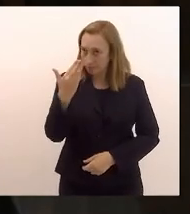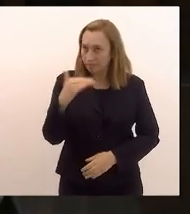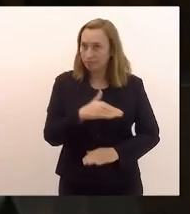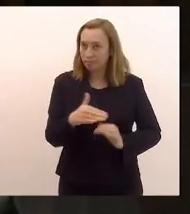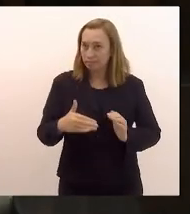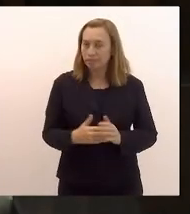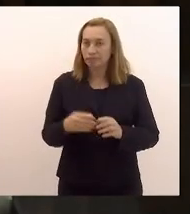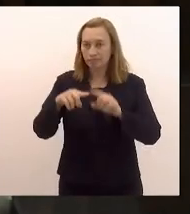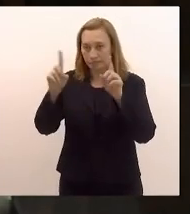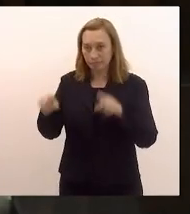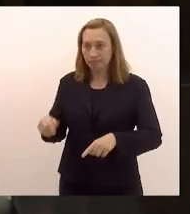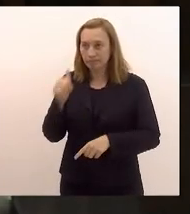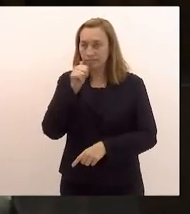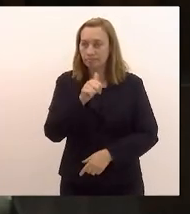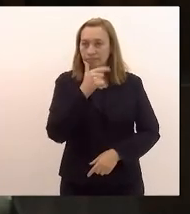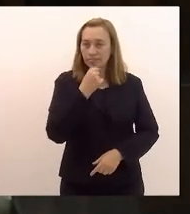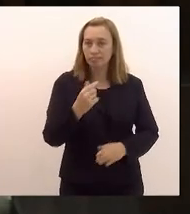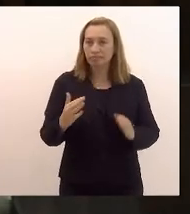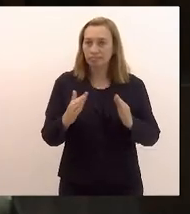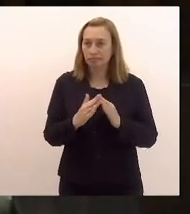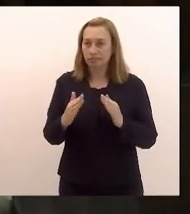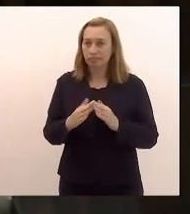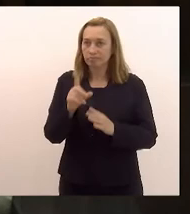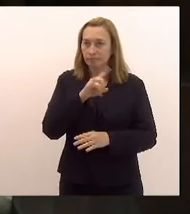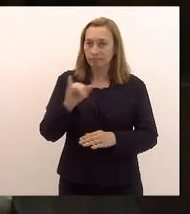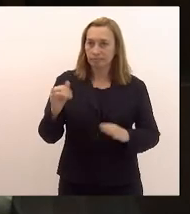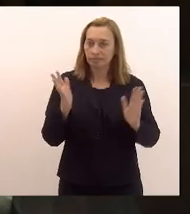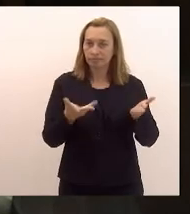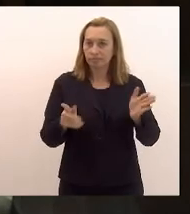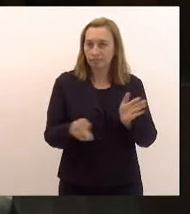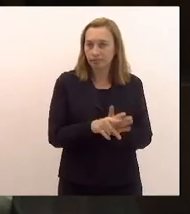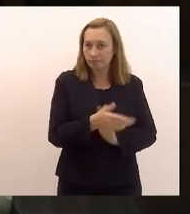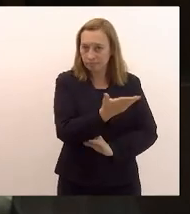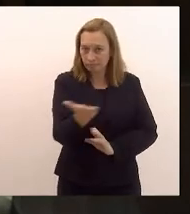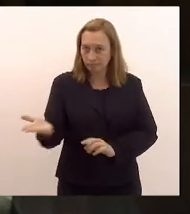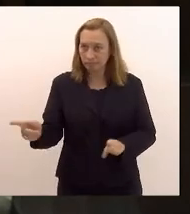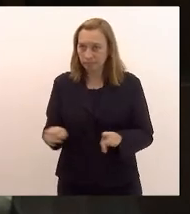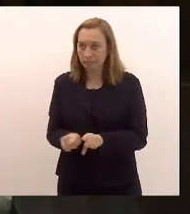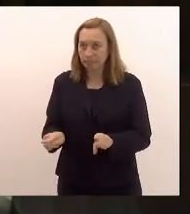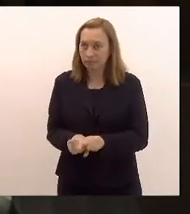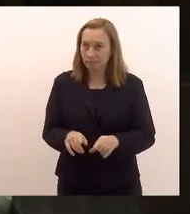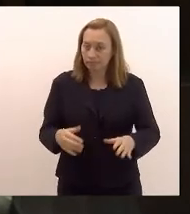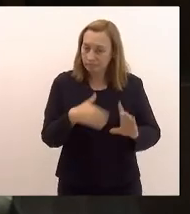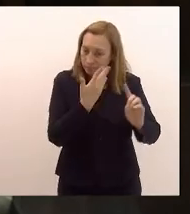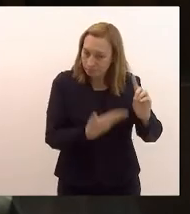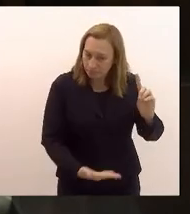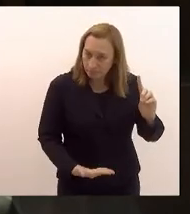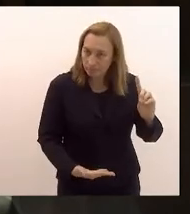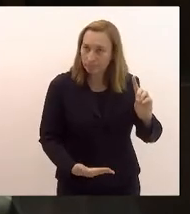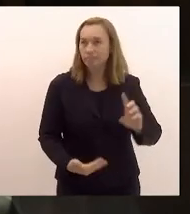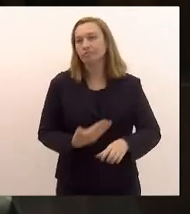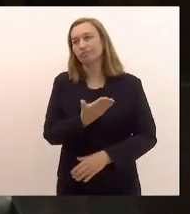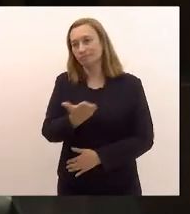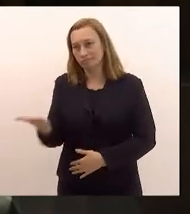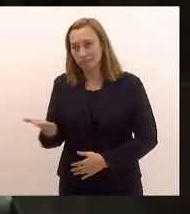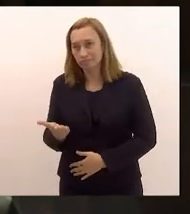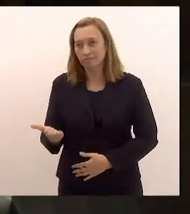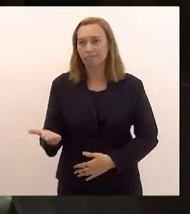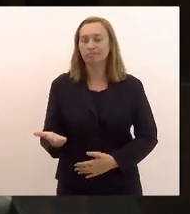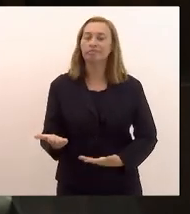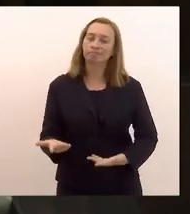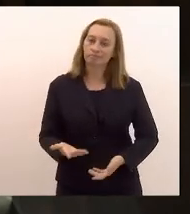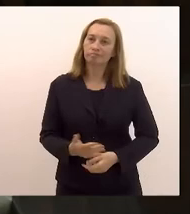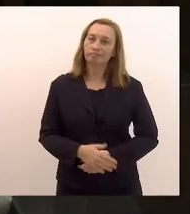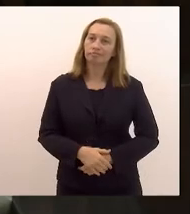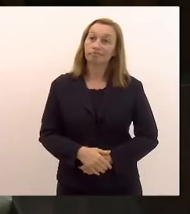a todas as servidoras e servidores aqui dá cá Bom dia de hoje também é de vocês e fica aqui minha homenagem a vocês muitos